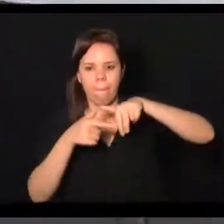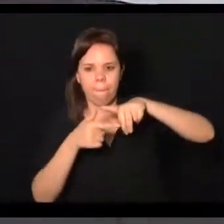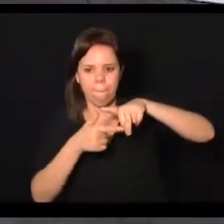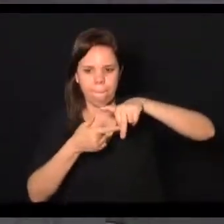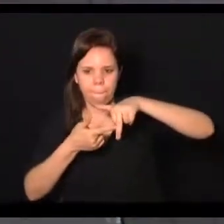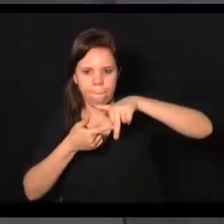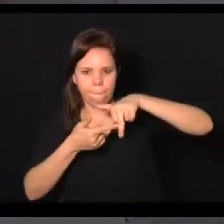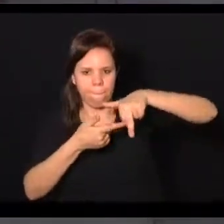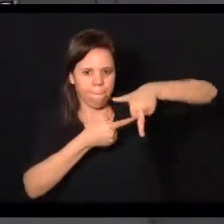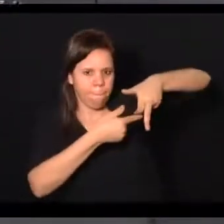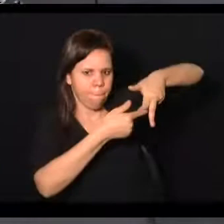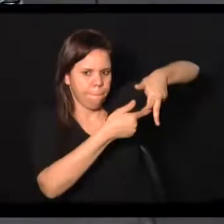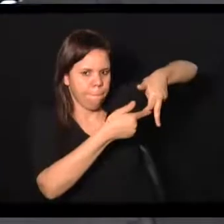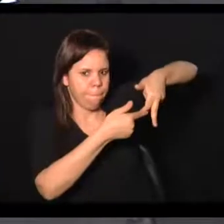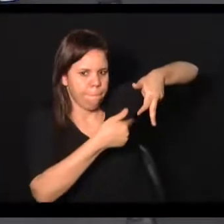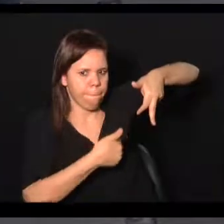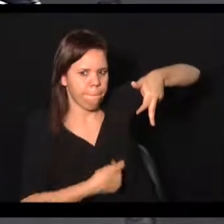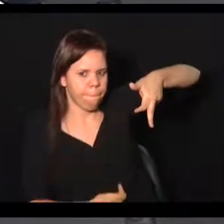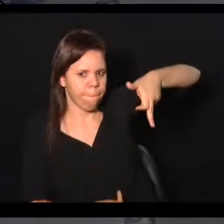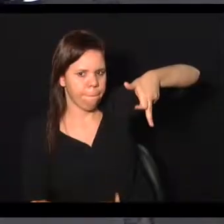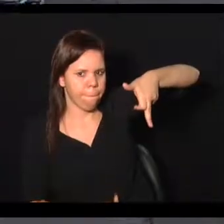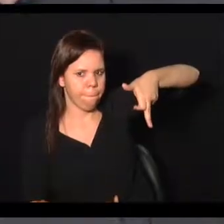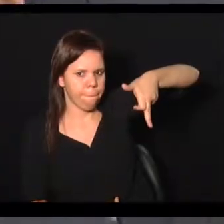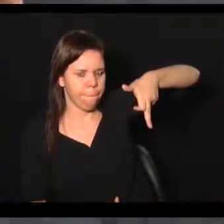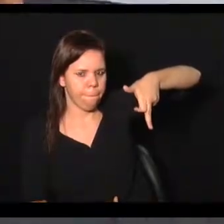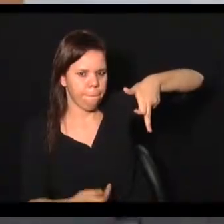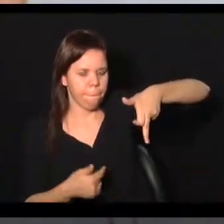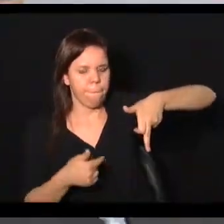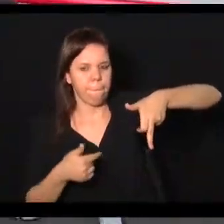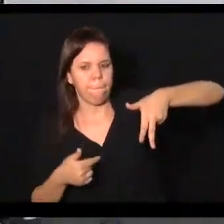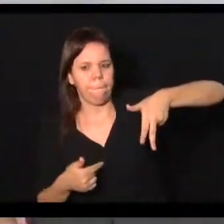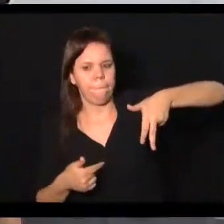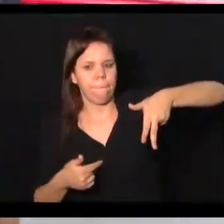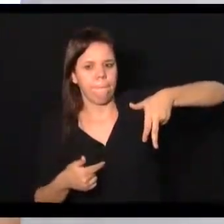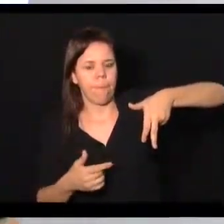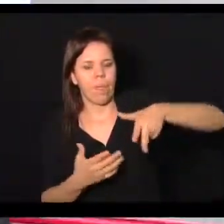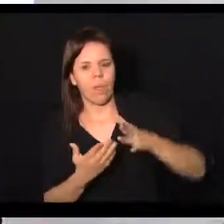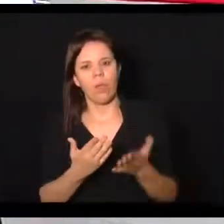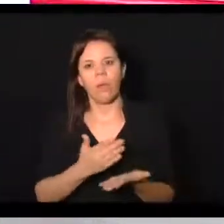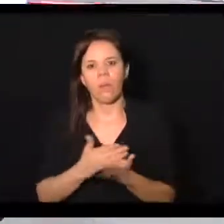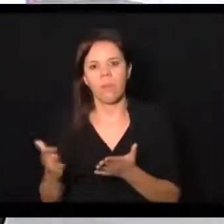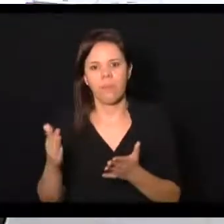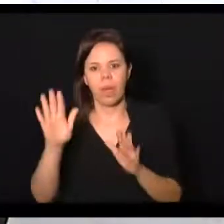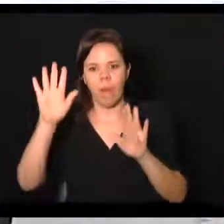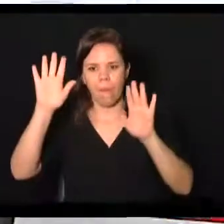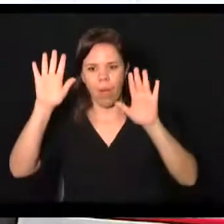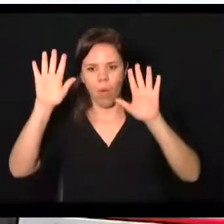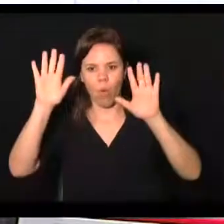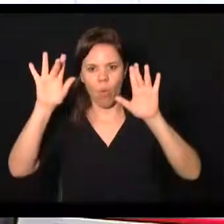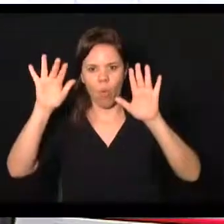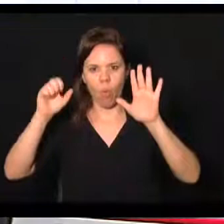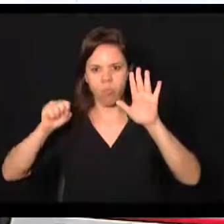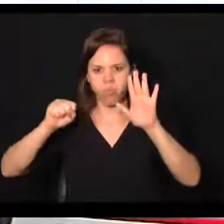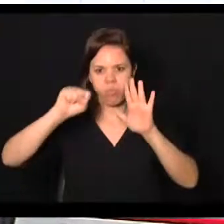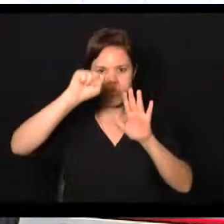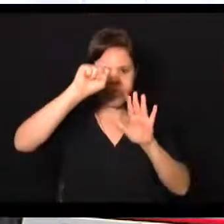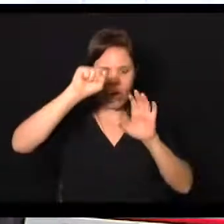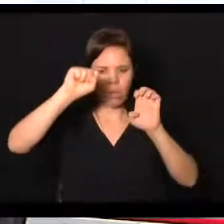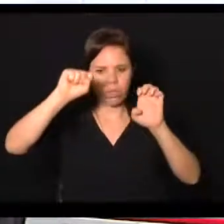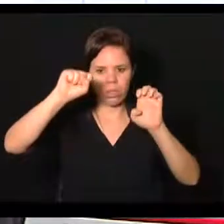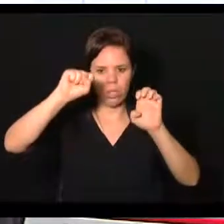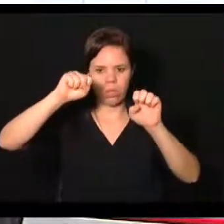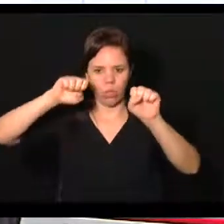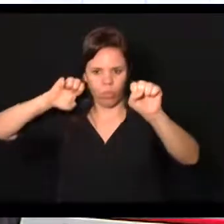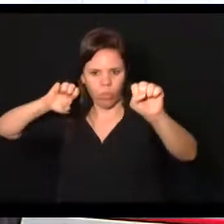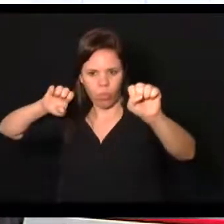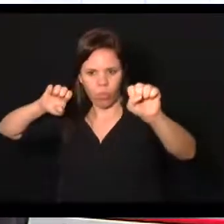direita atrás, joelho flexionado. Primeiro golpe que nós vamos fazer é o jab, golpe reto com a mão esquerda. Isso. Assim? Uma mão vai e a outra sempre